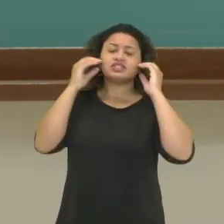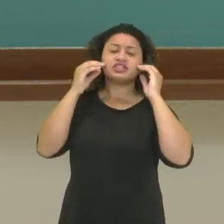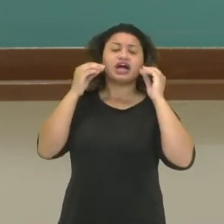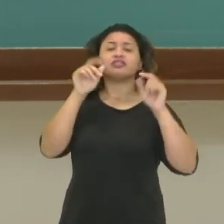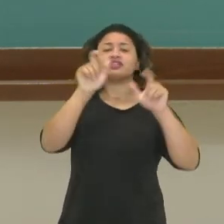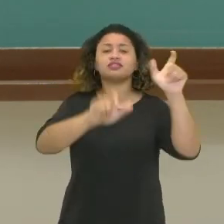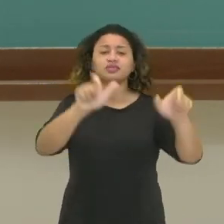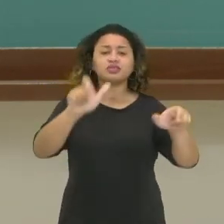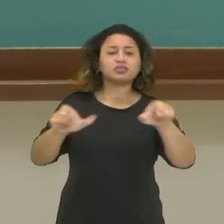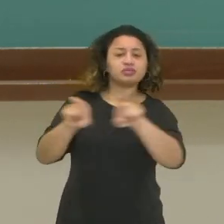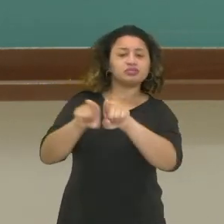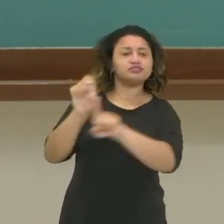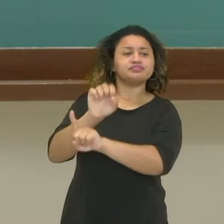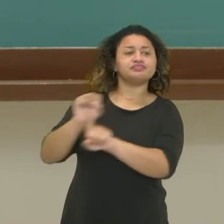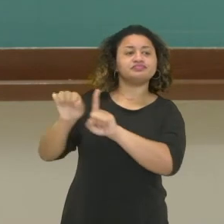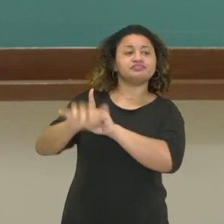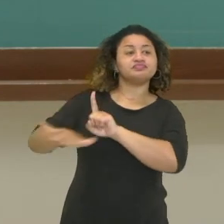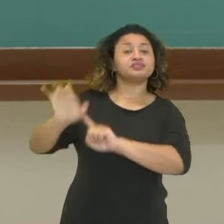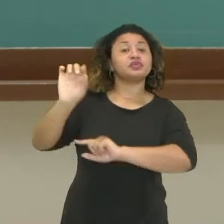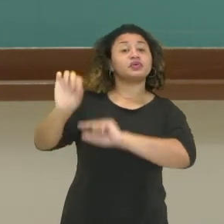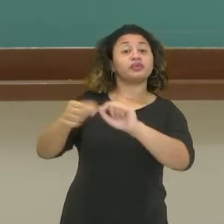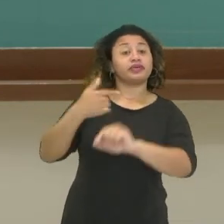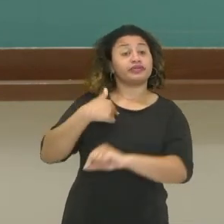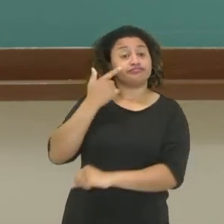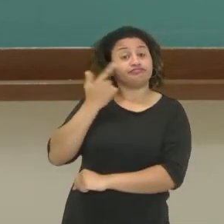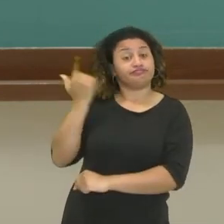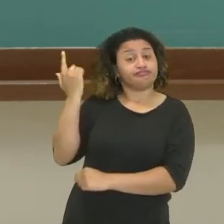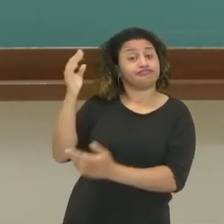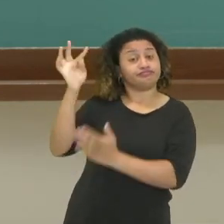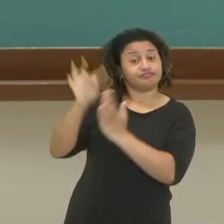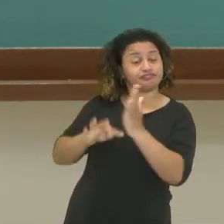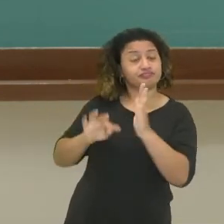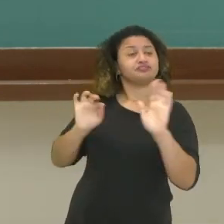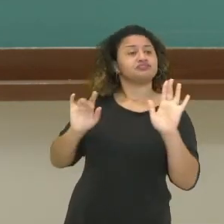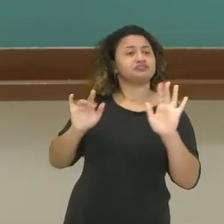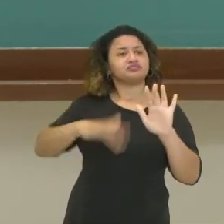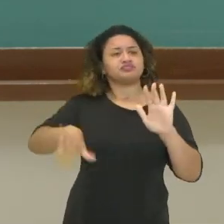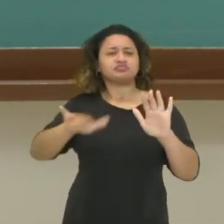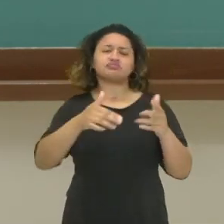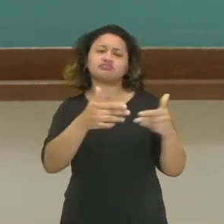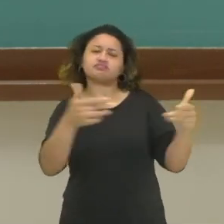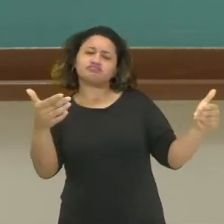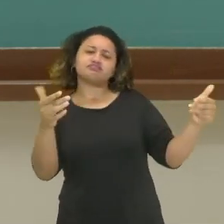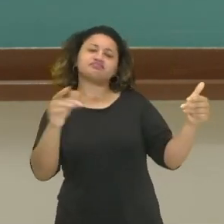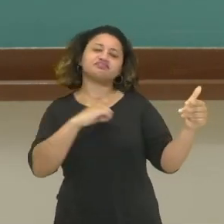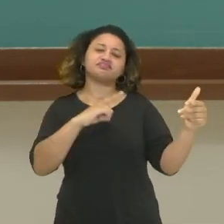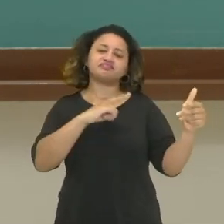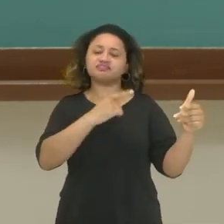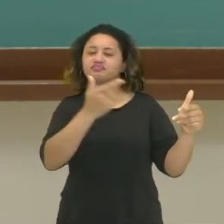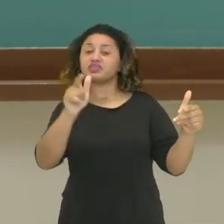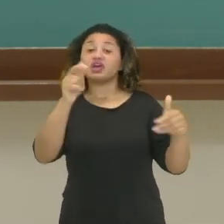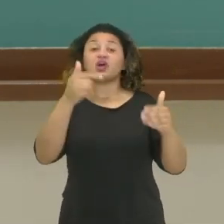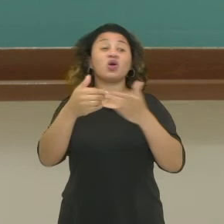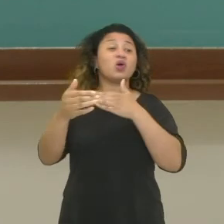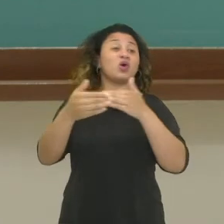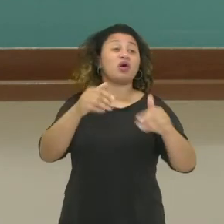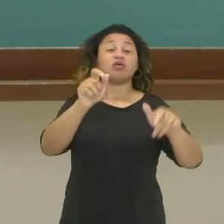Então, esta visão aqui, ó, somadas umas coisas e outras, qualquer